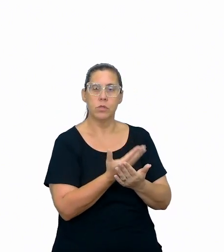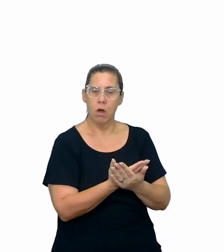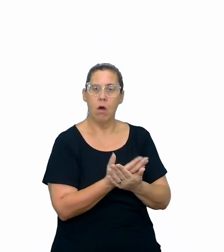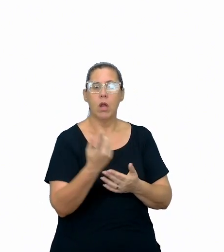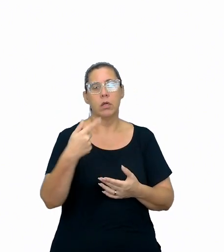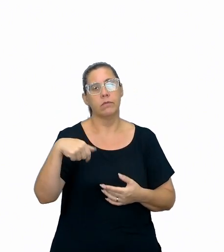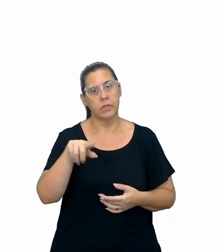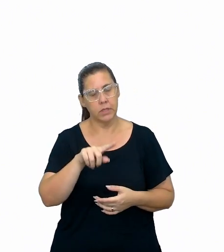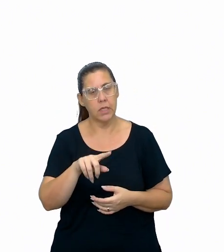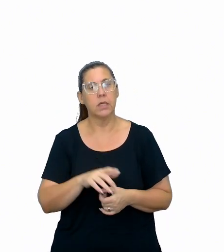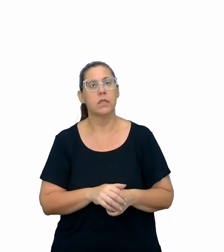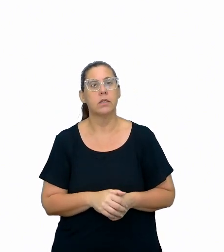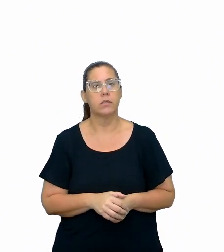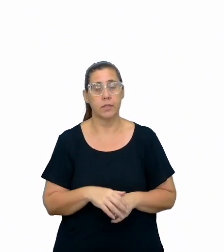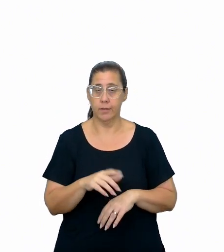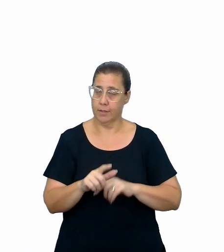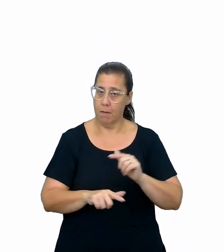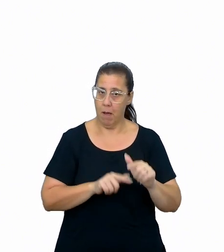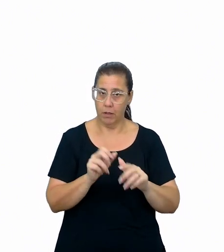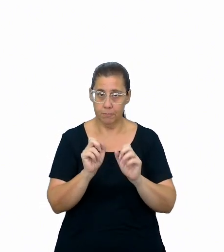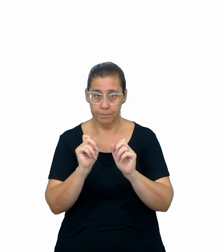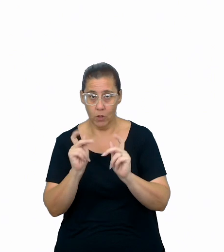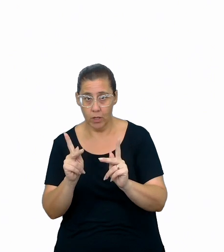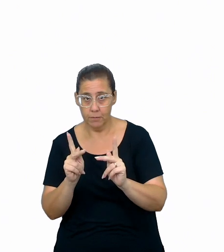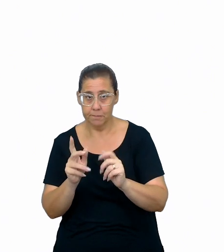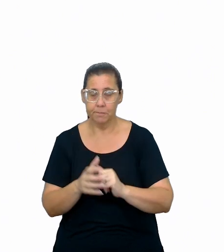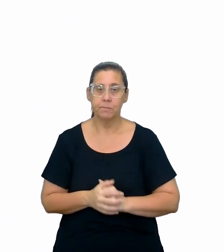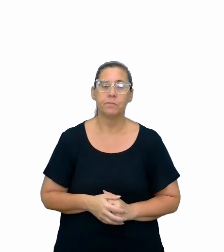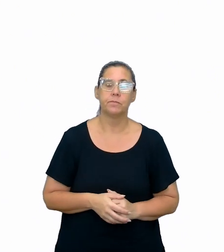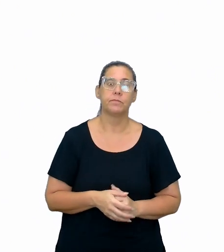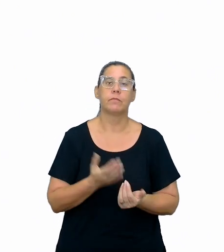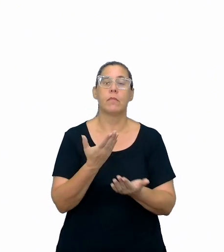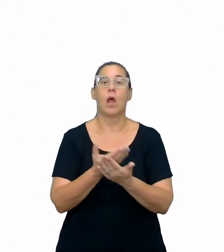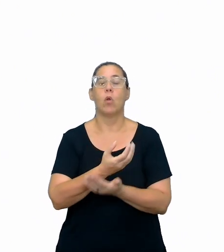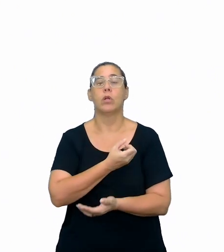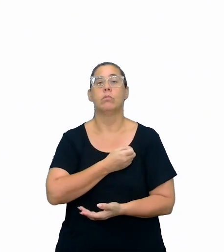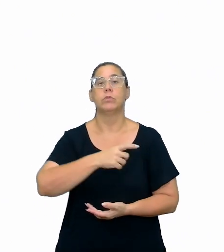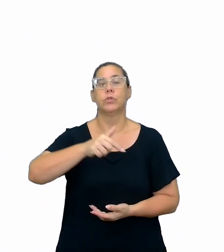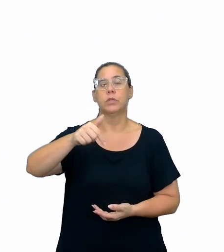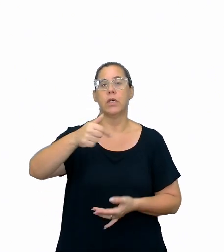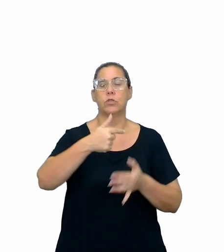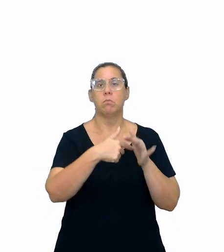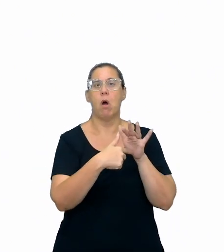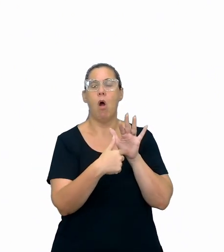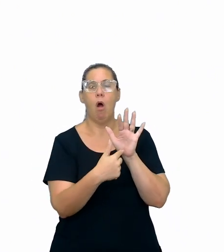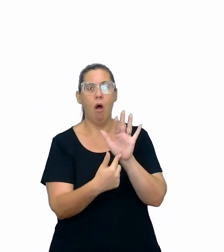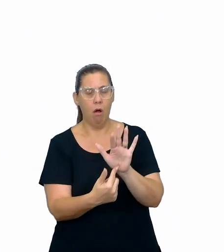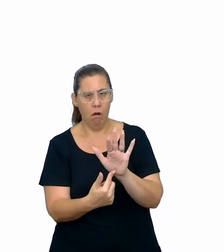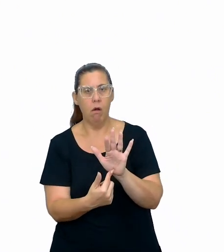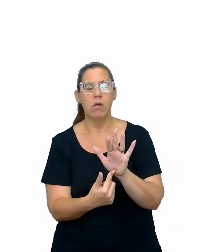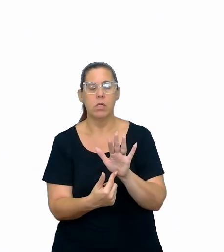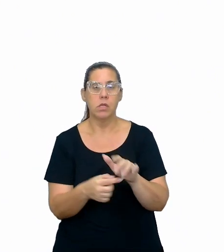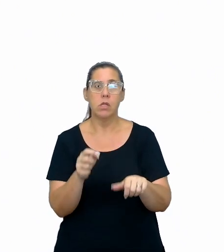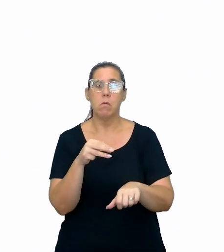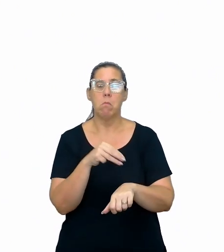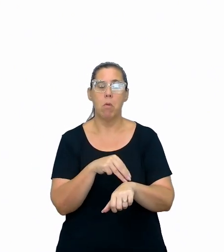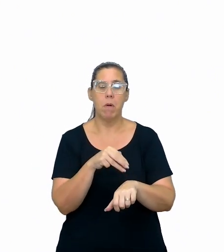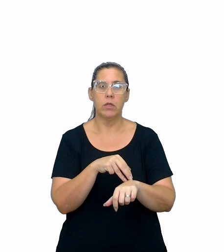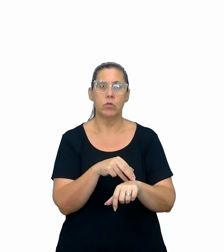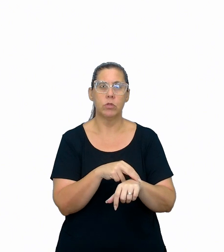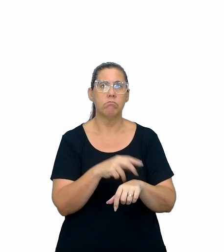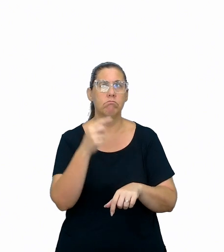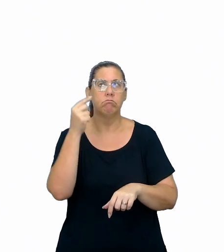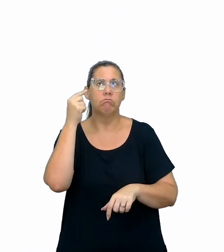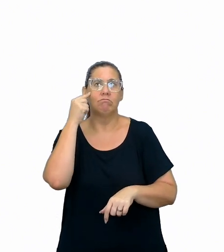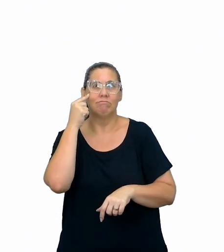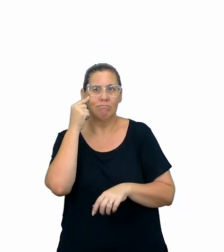que vocês atuam, ok? A aula 7 traz o momento do planejamento,